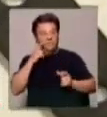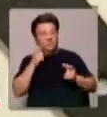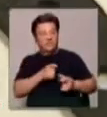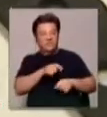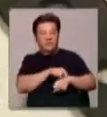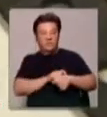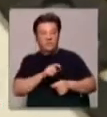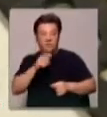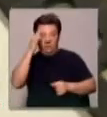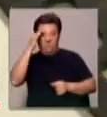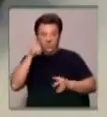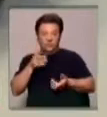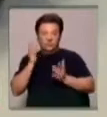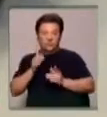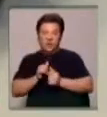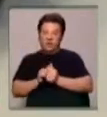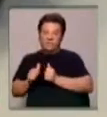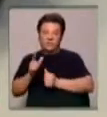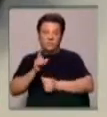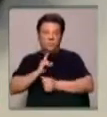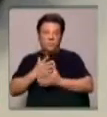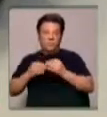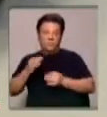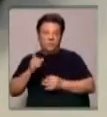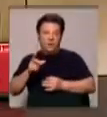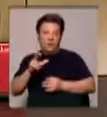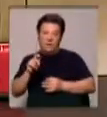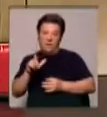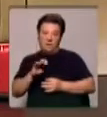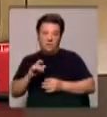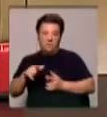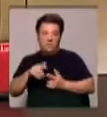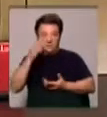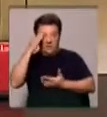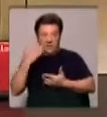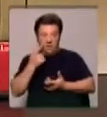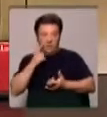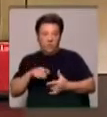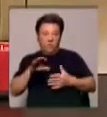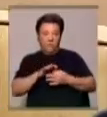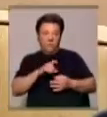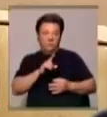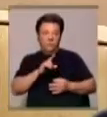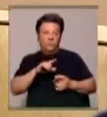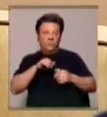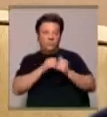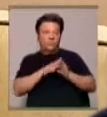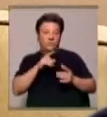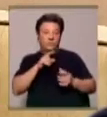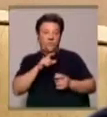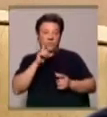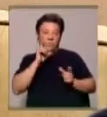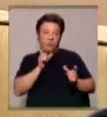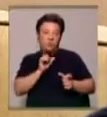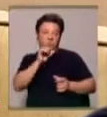um pressuposto que já tinha sido afastado pelo tribunal da relação mas a tese e agora retomada pelos Procuradores